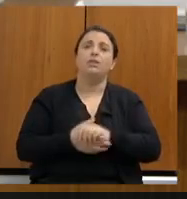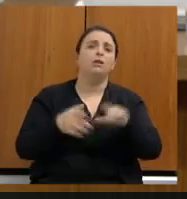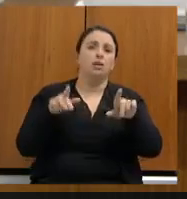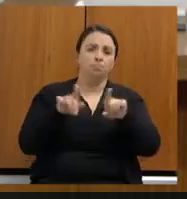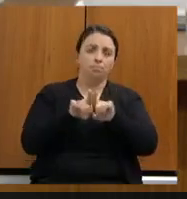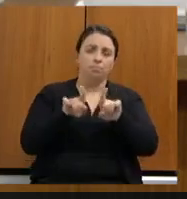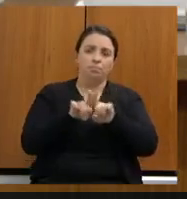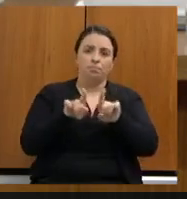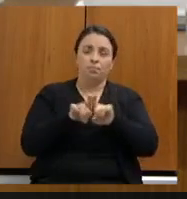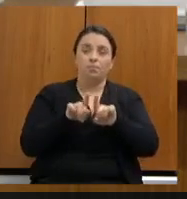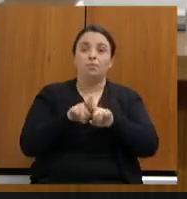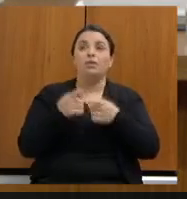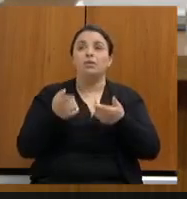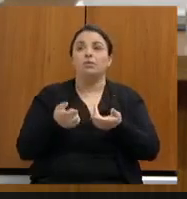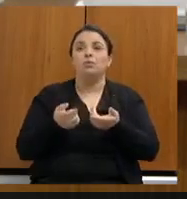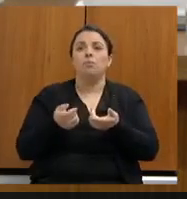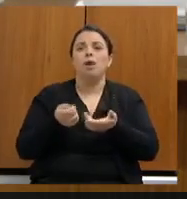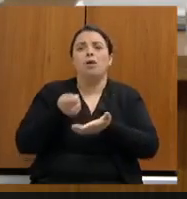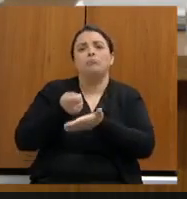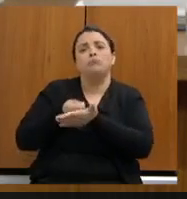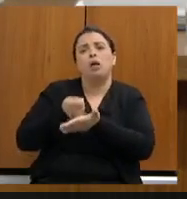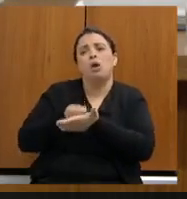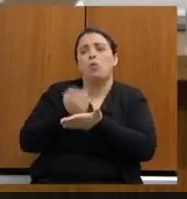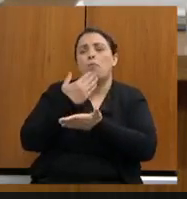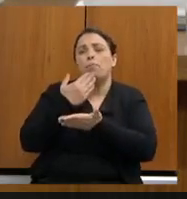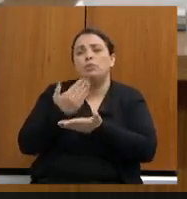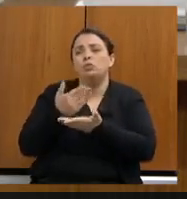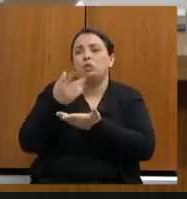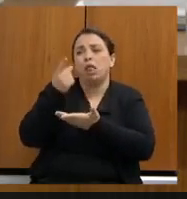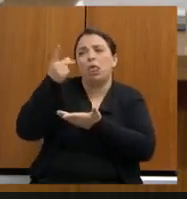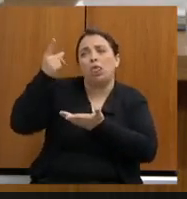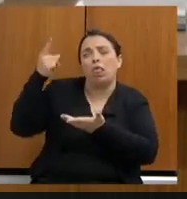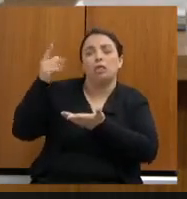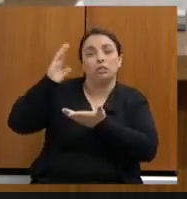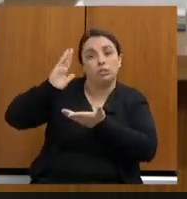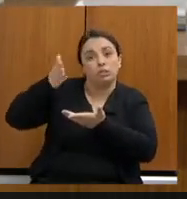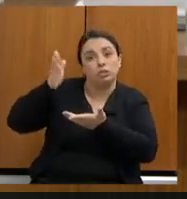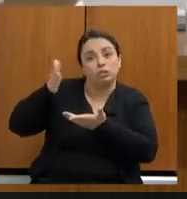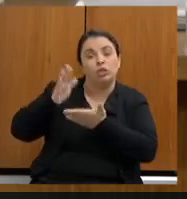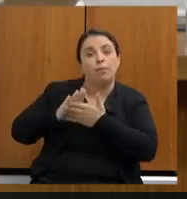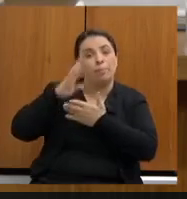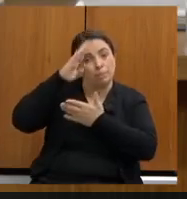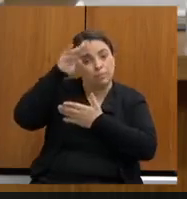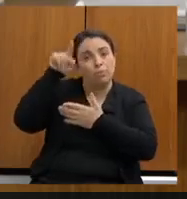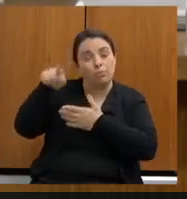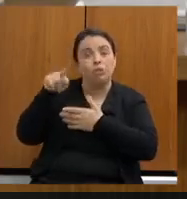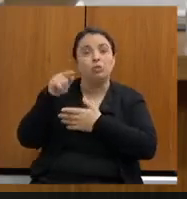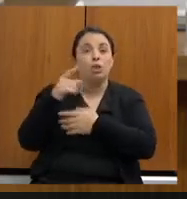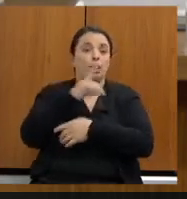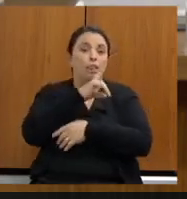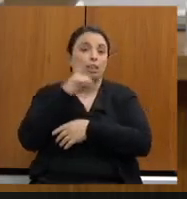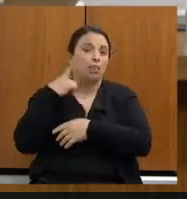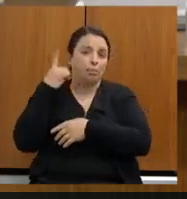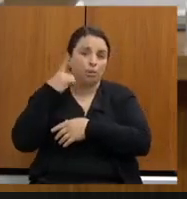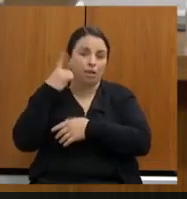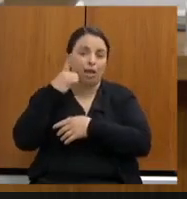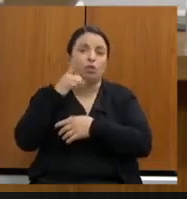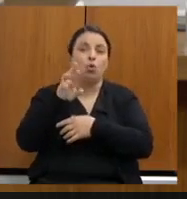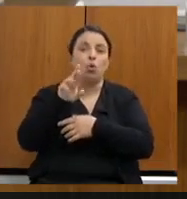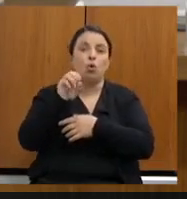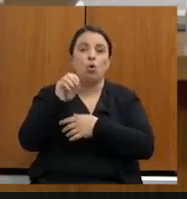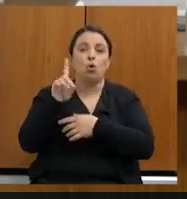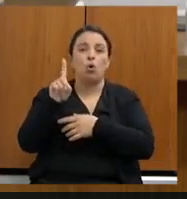uma reivindicação antiga principalmente Akira do nosso Deputado Sargento Rodrigues implementou